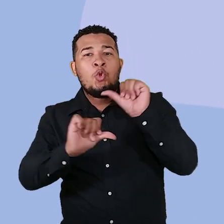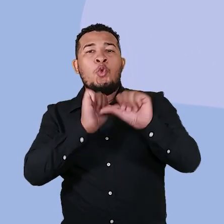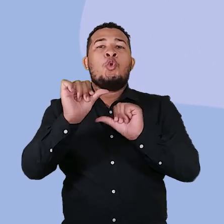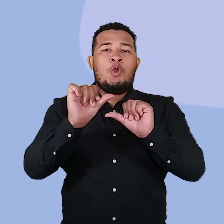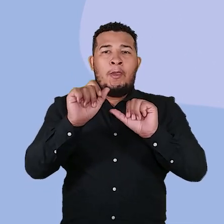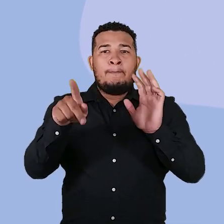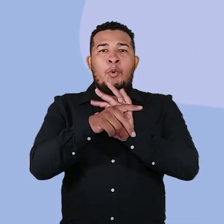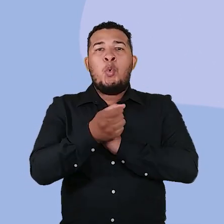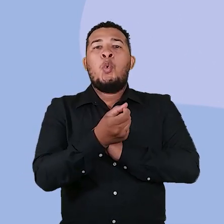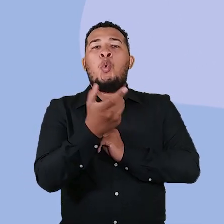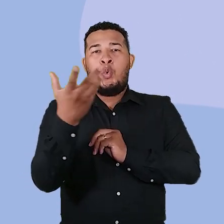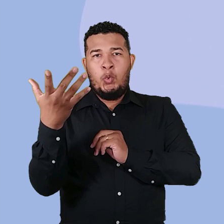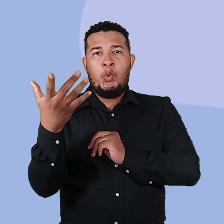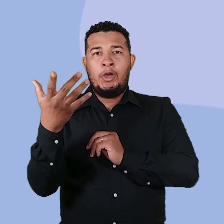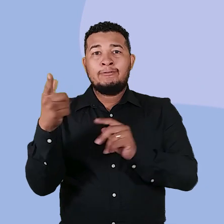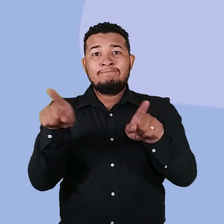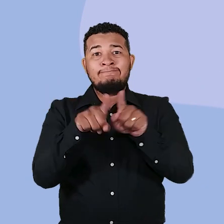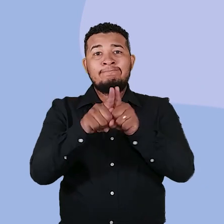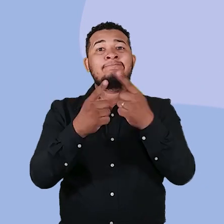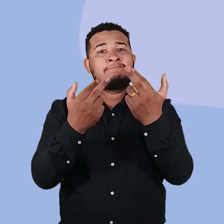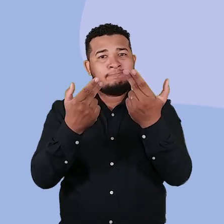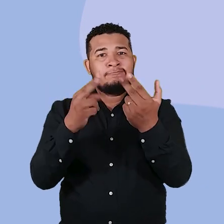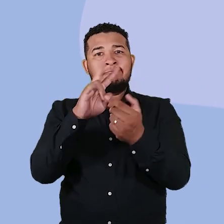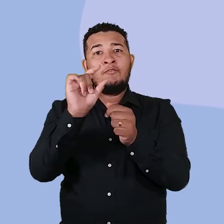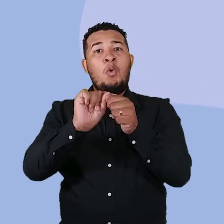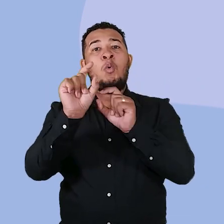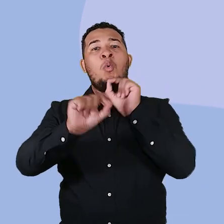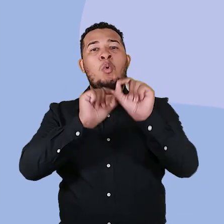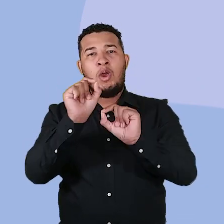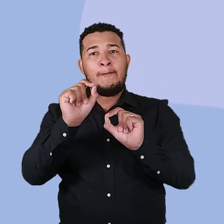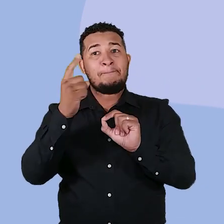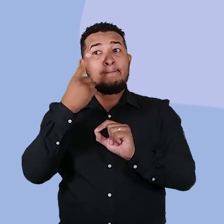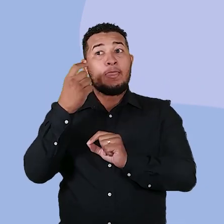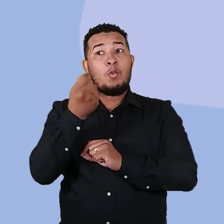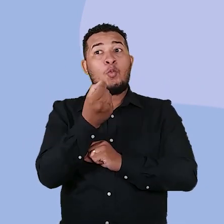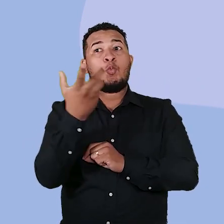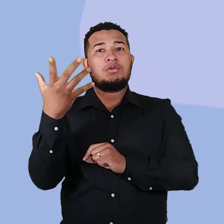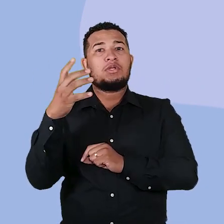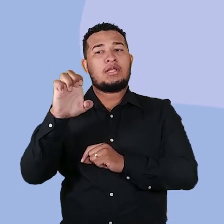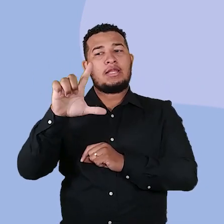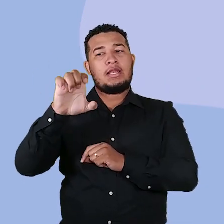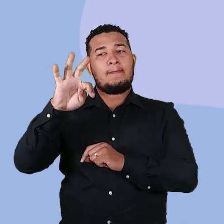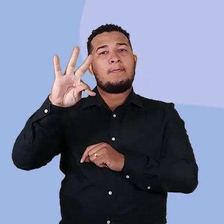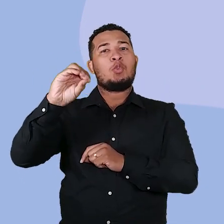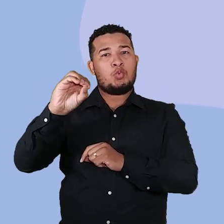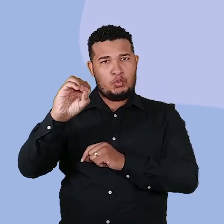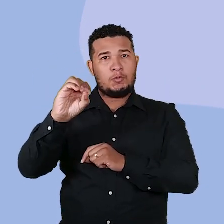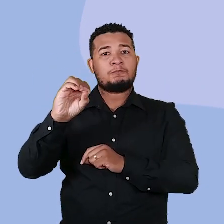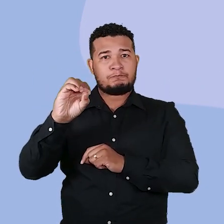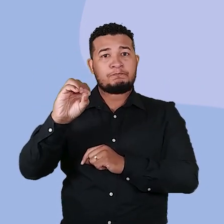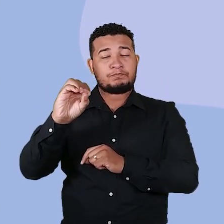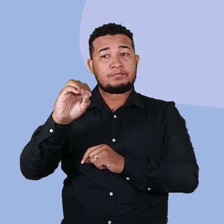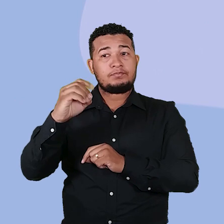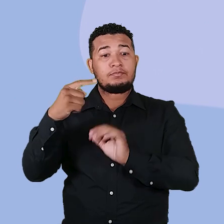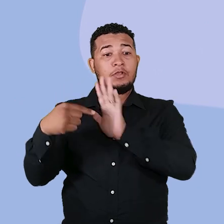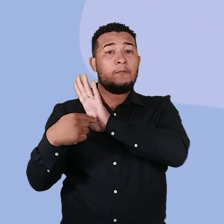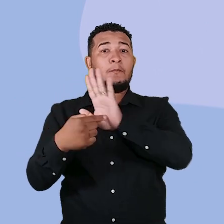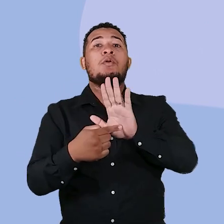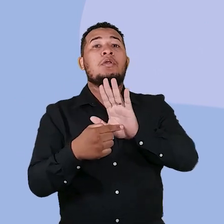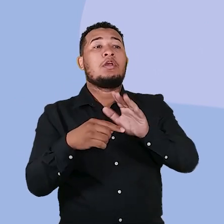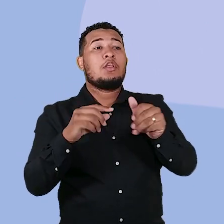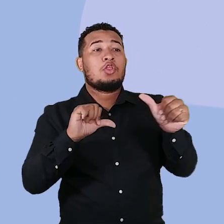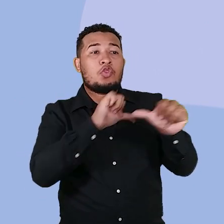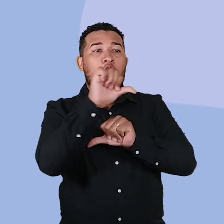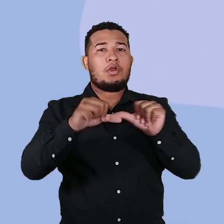do evento e trocar aí pela quantidade que é um da mesma forma você vai pegar aí a quantidade de elementos nesse espaço